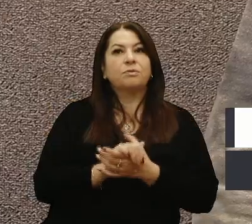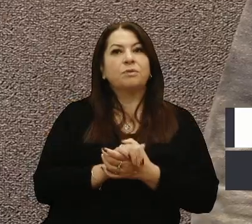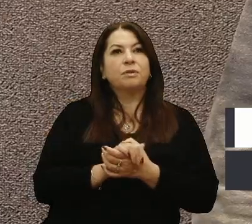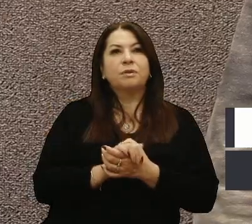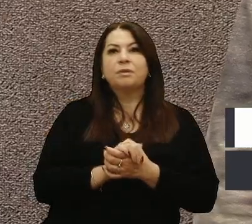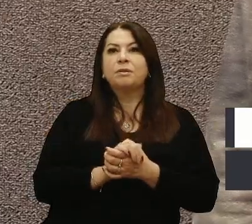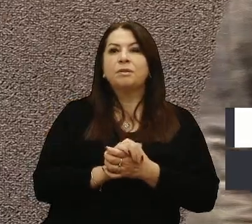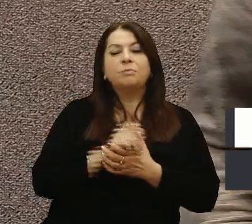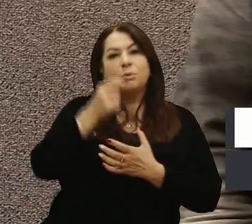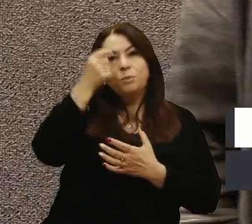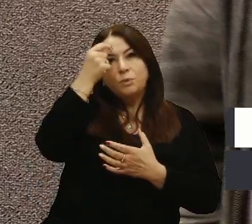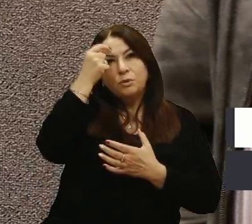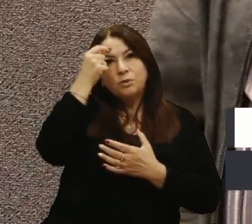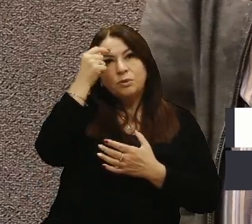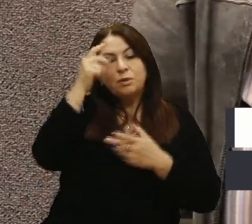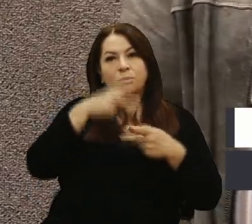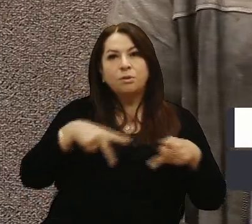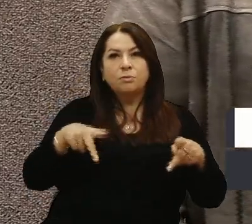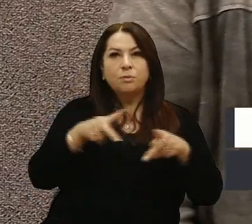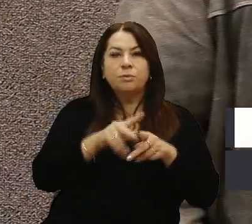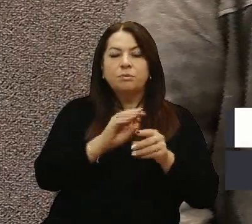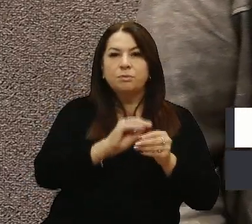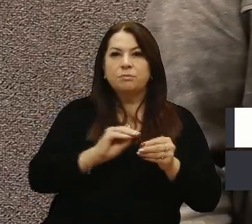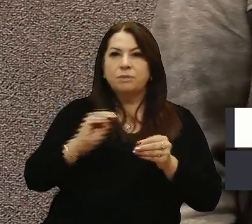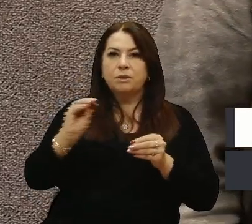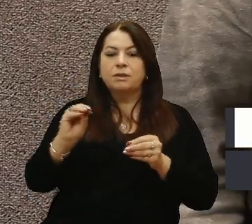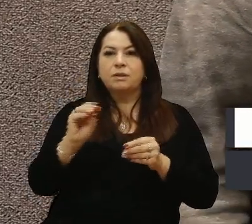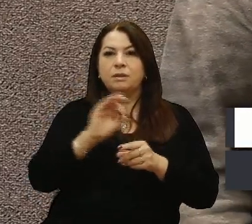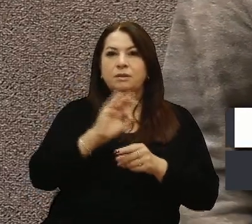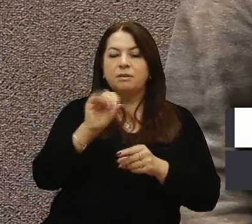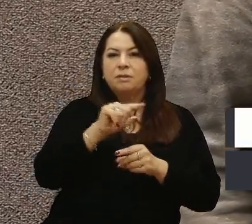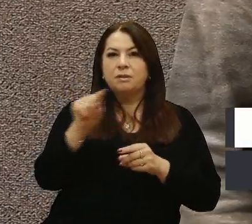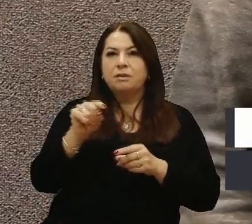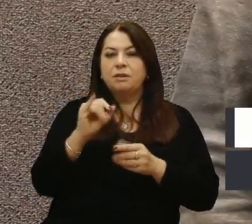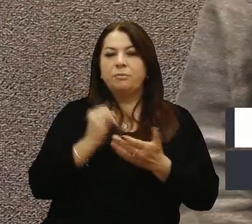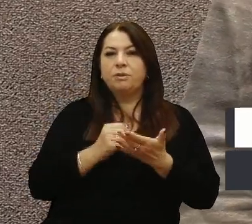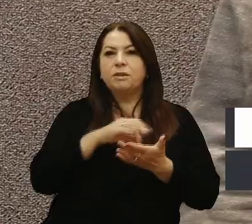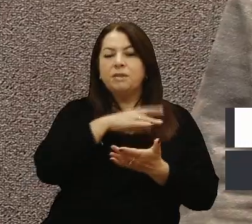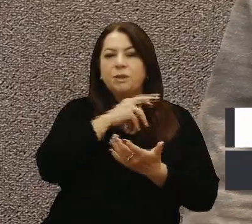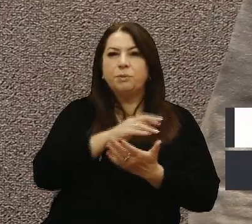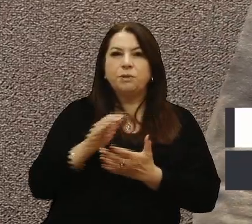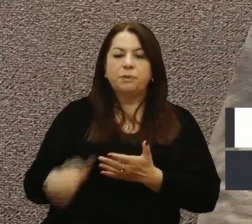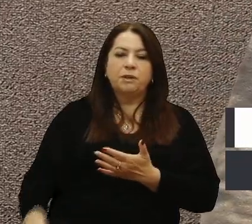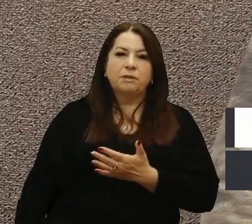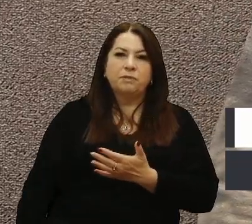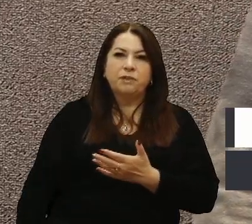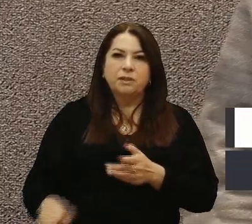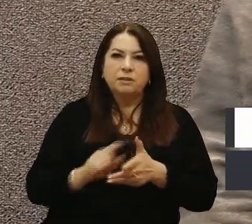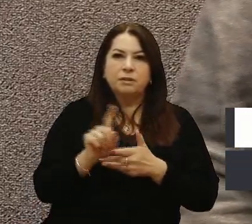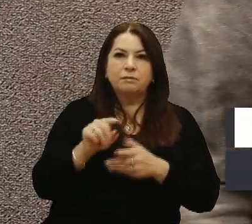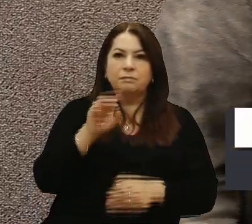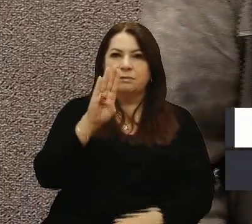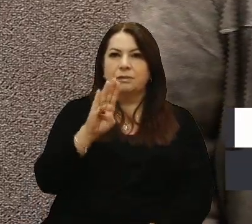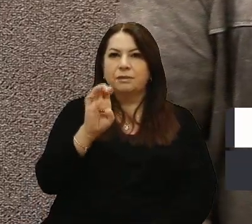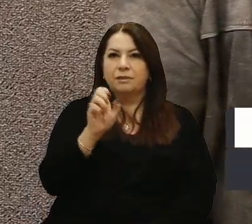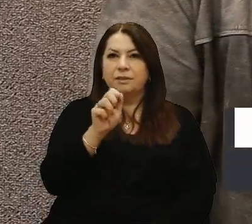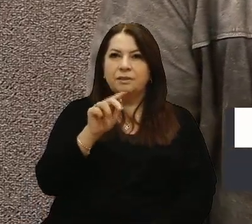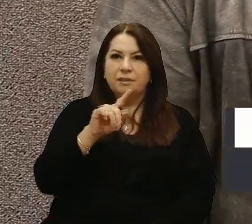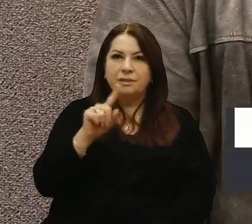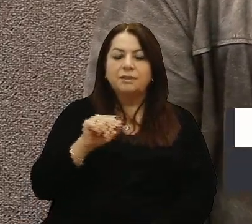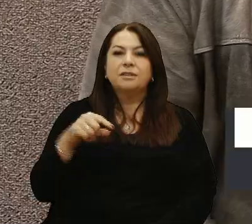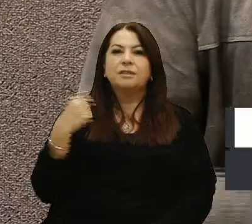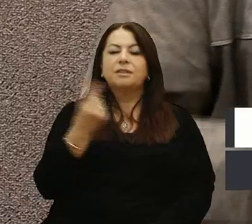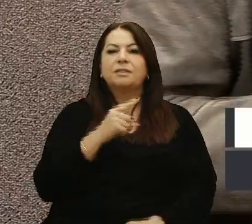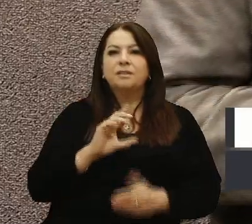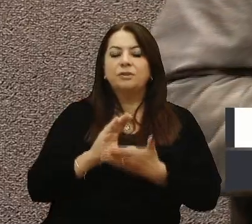para conscientizar a população e destinar o percentual do imposto de renda, também a Beatriz, do SESCOM, enfim, todo o